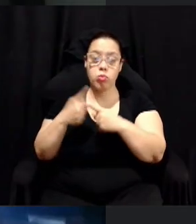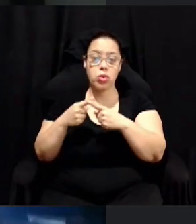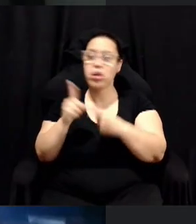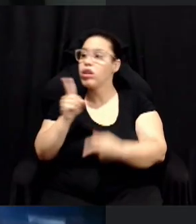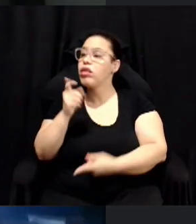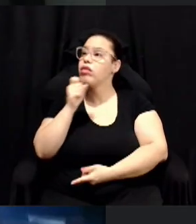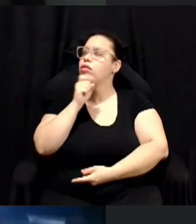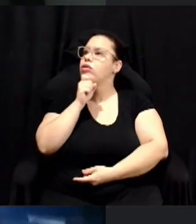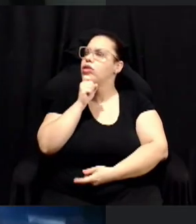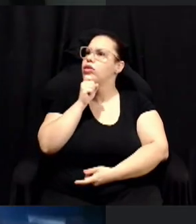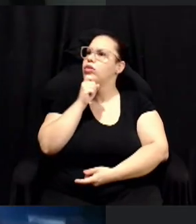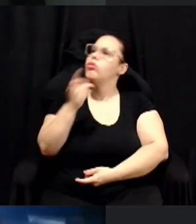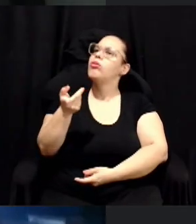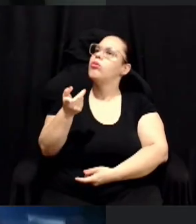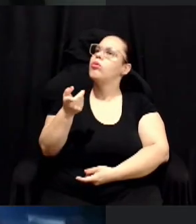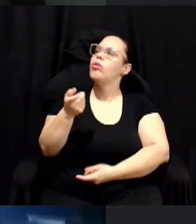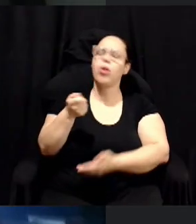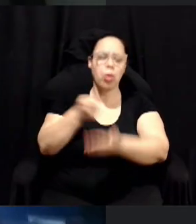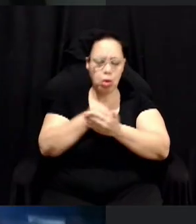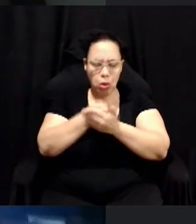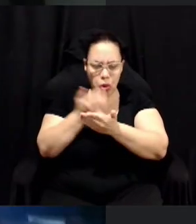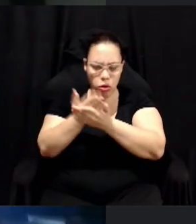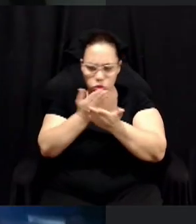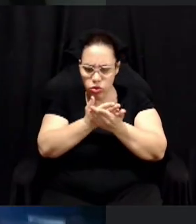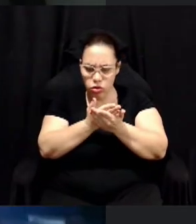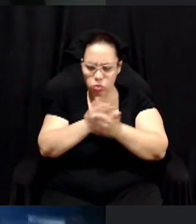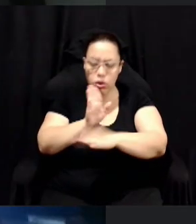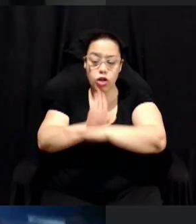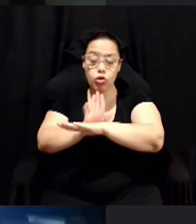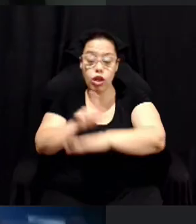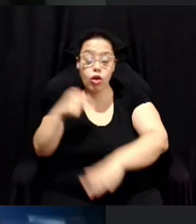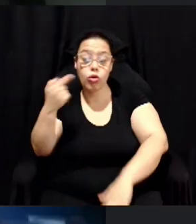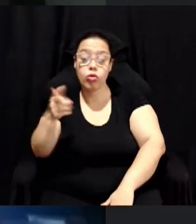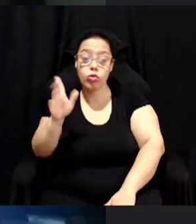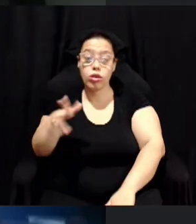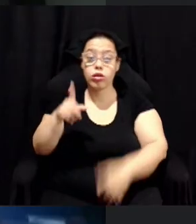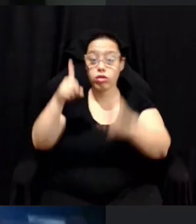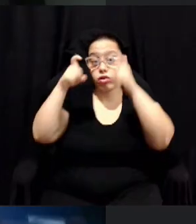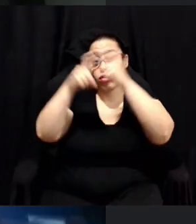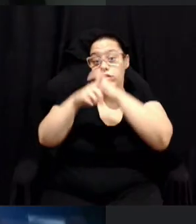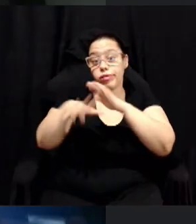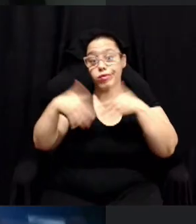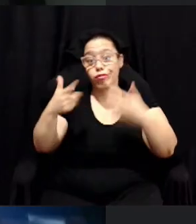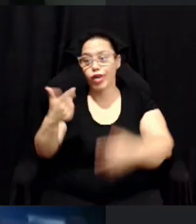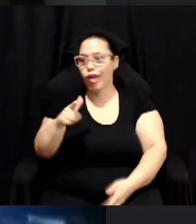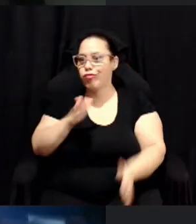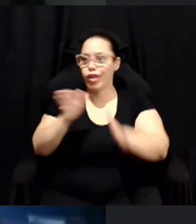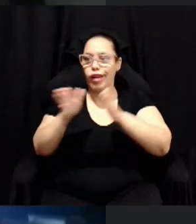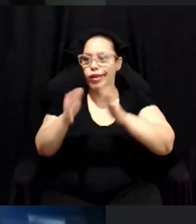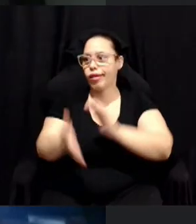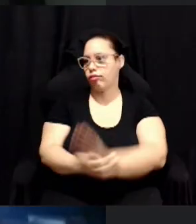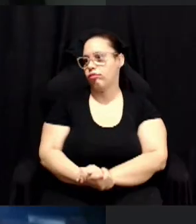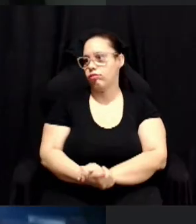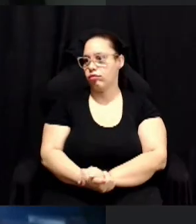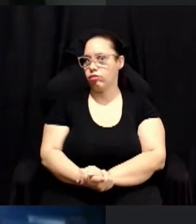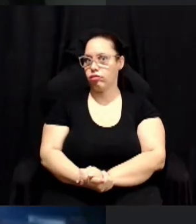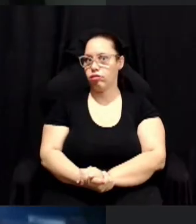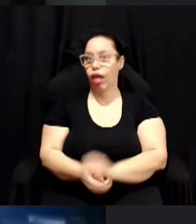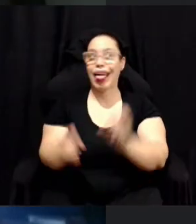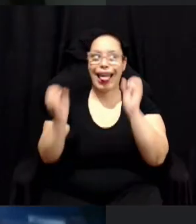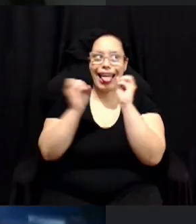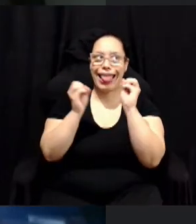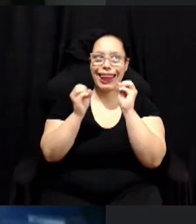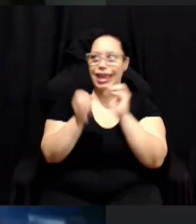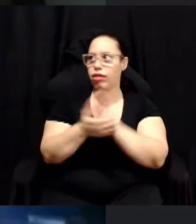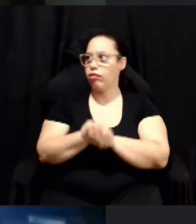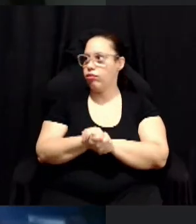né, dedicar isso para outras pessoas? Já que eu já tive essa dificuldade, imagine quem não tem acesso nenhum. E aí eu tive a ideia de